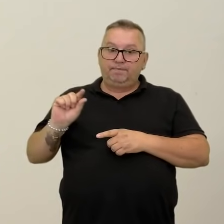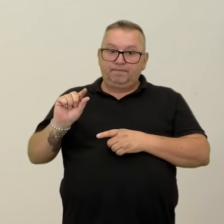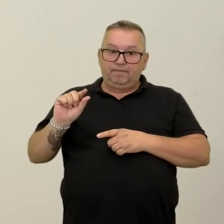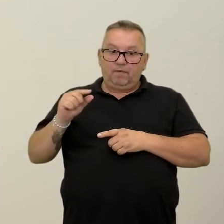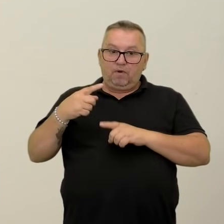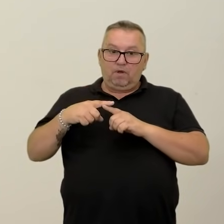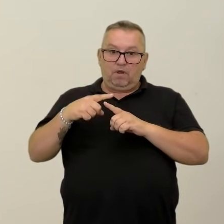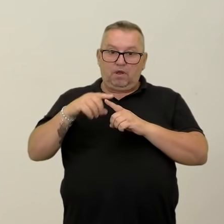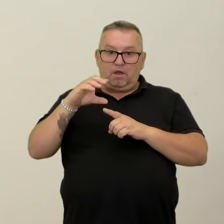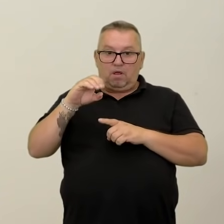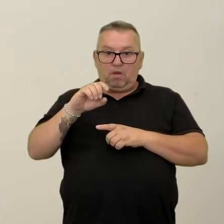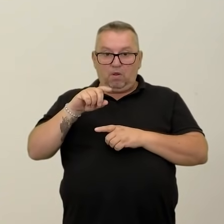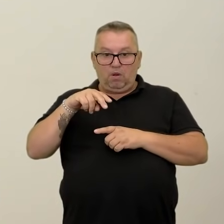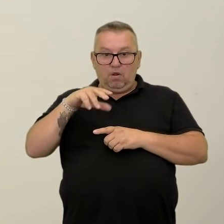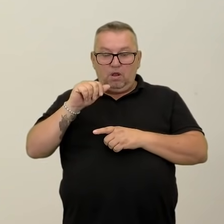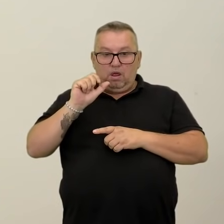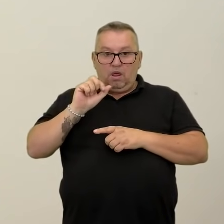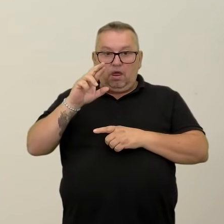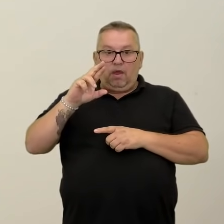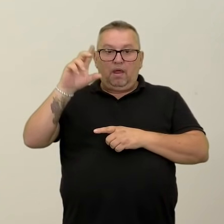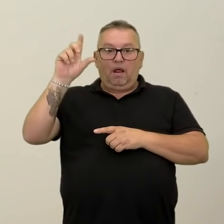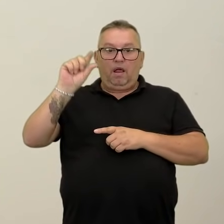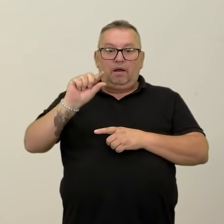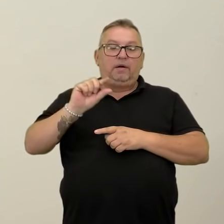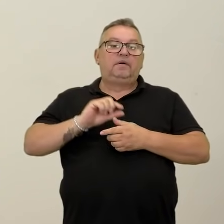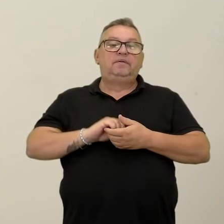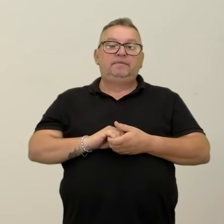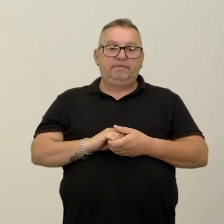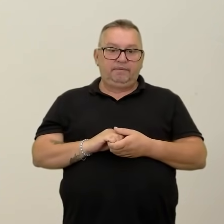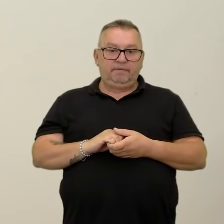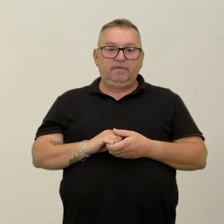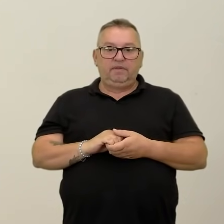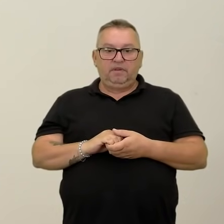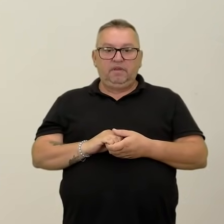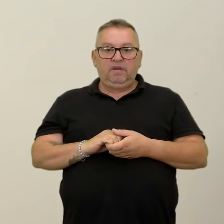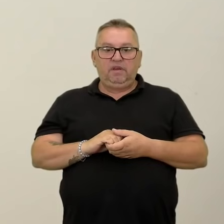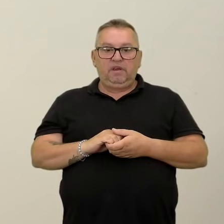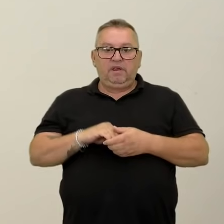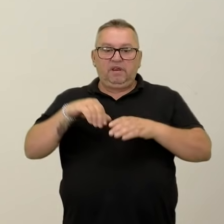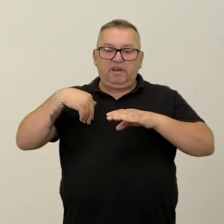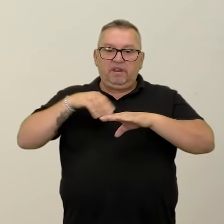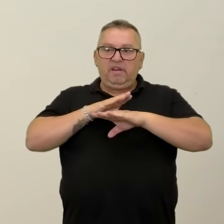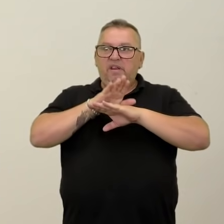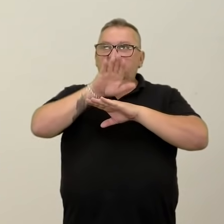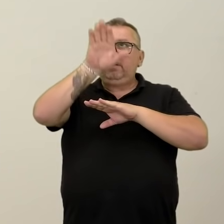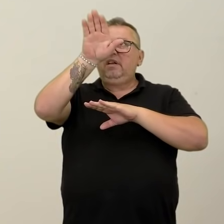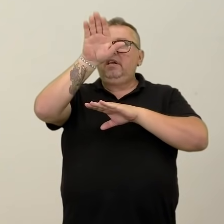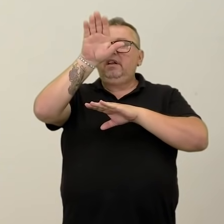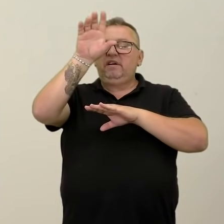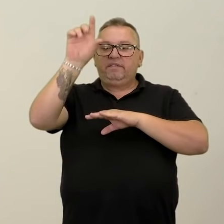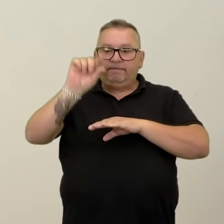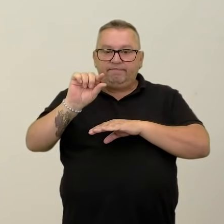coluna de ar que tava sobre a cabeça tá diminuindo Tá bom então eu subo pressão diminui eu desço